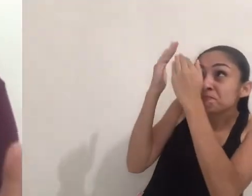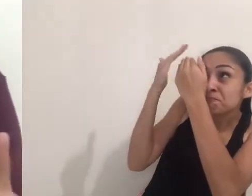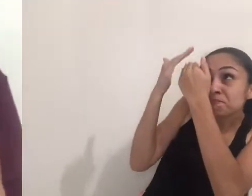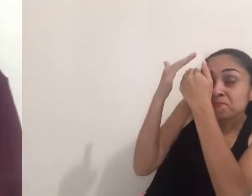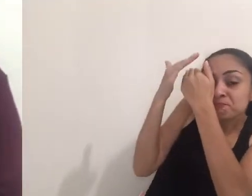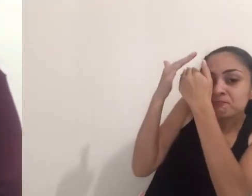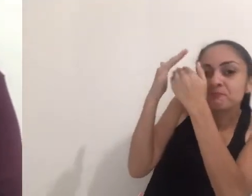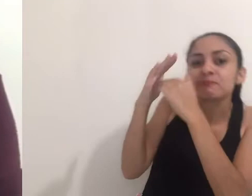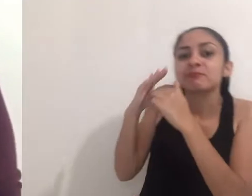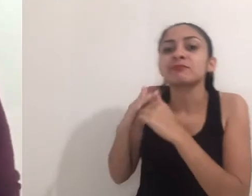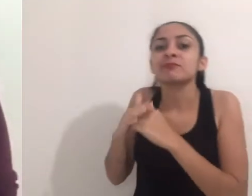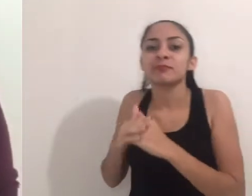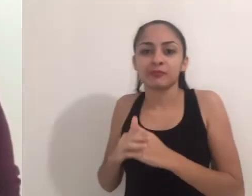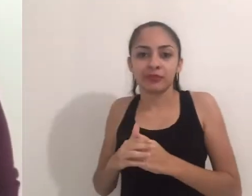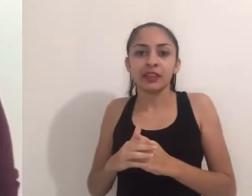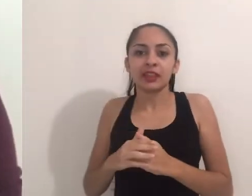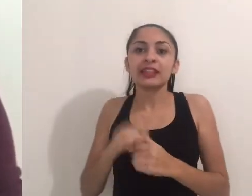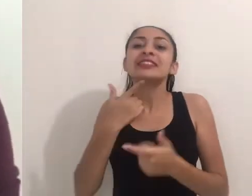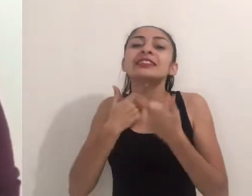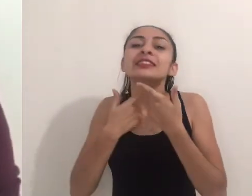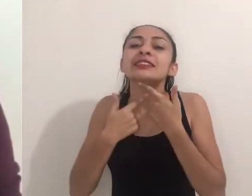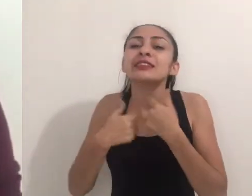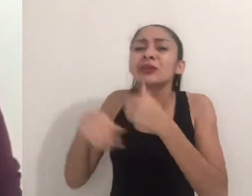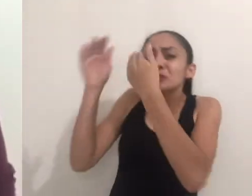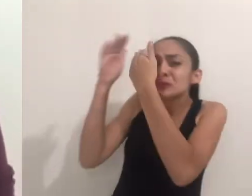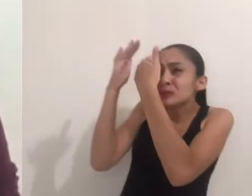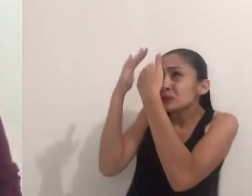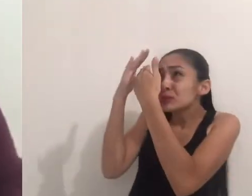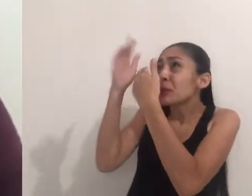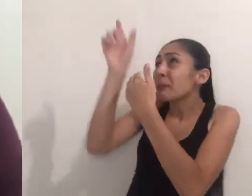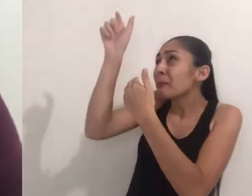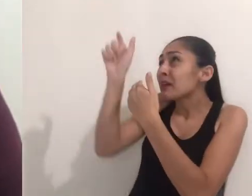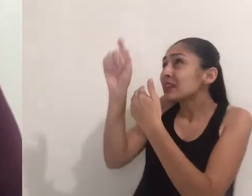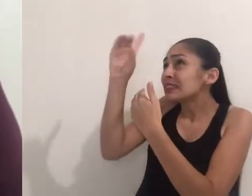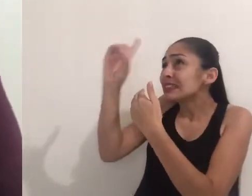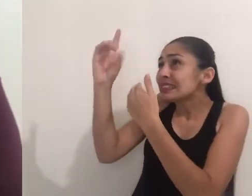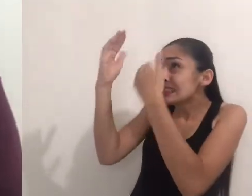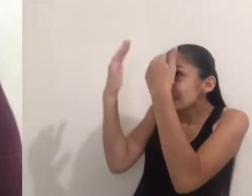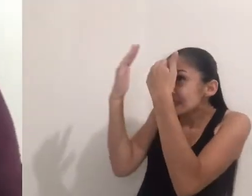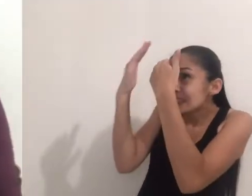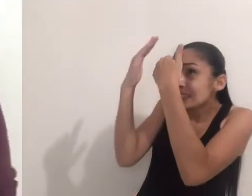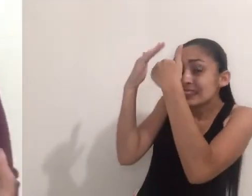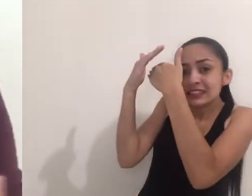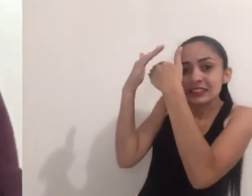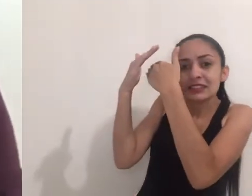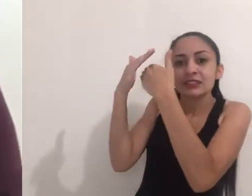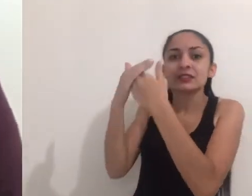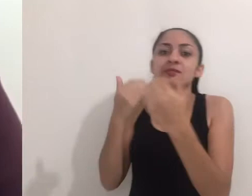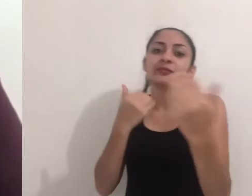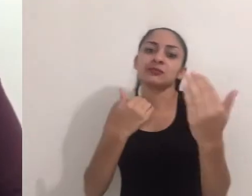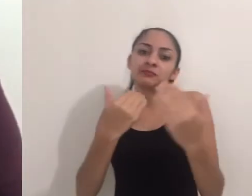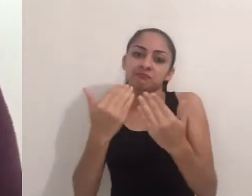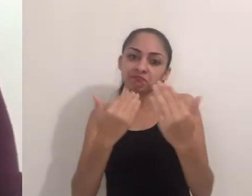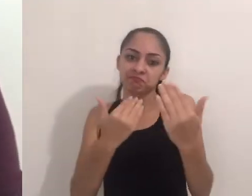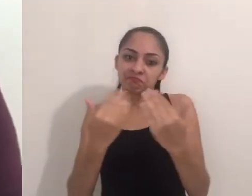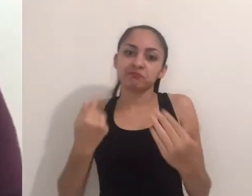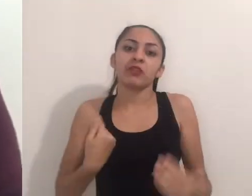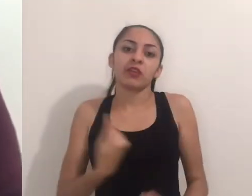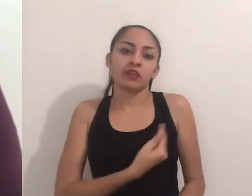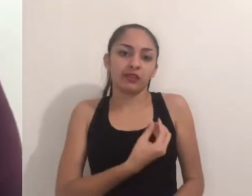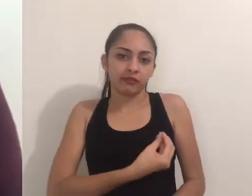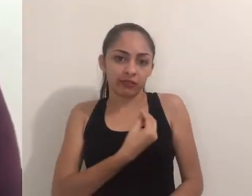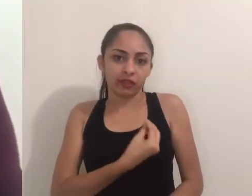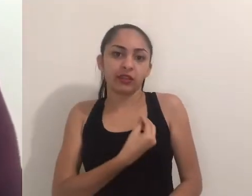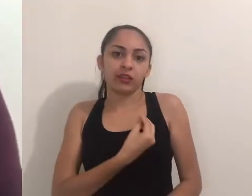que Adão e Eva fazem é se esconder. Eles tentam se esconder da presença de Deus. E comparando com as nossas vidas, né? Quantas